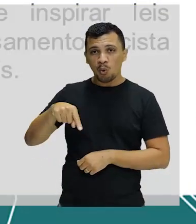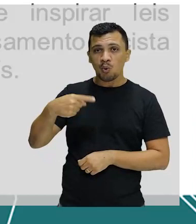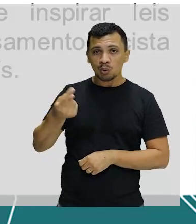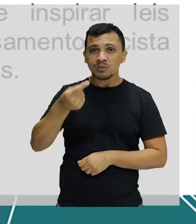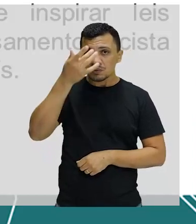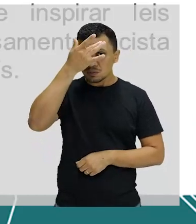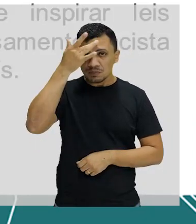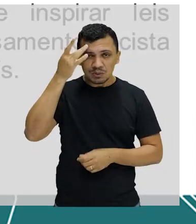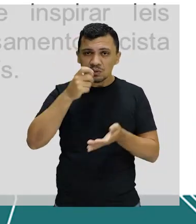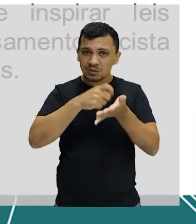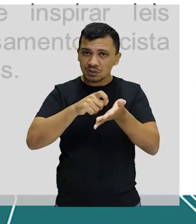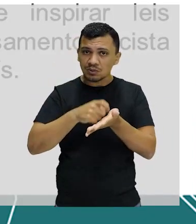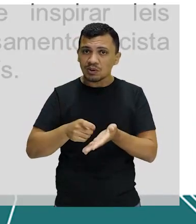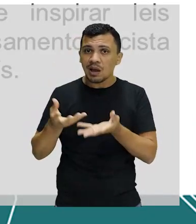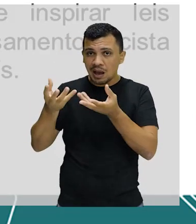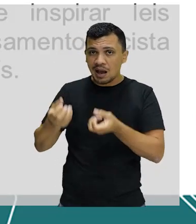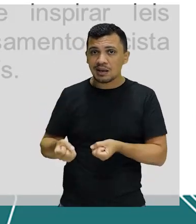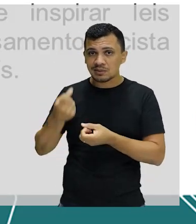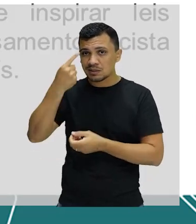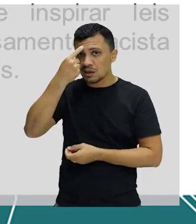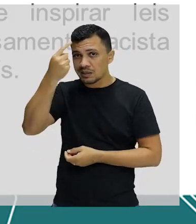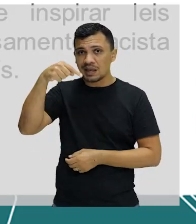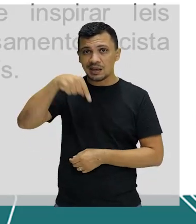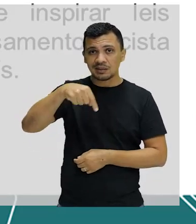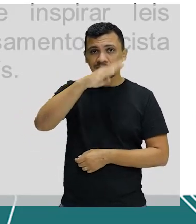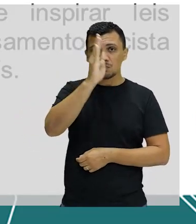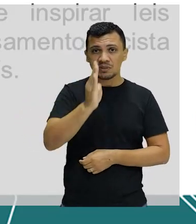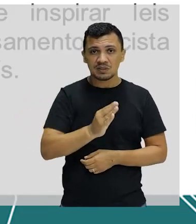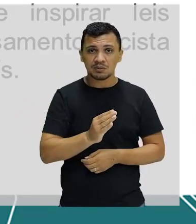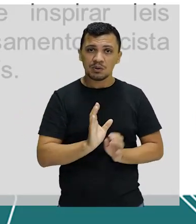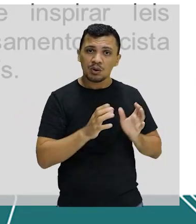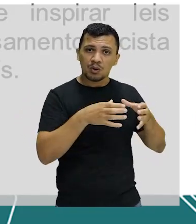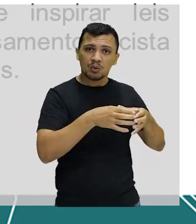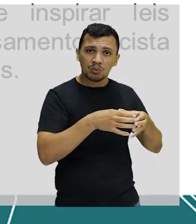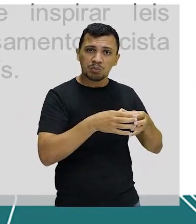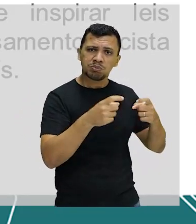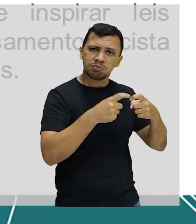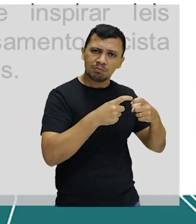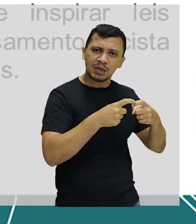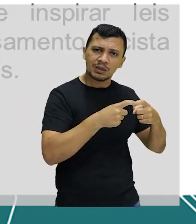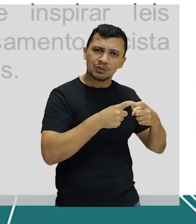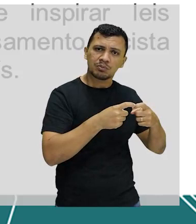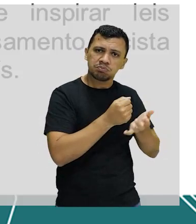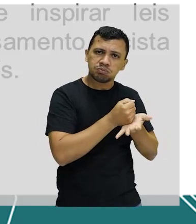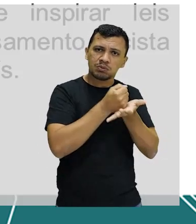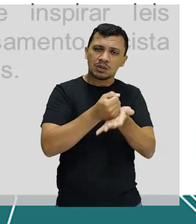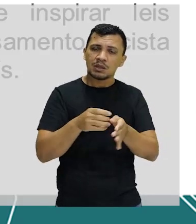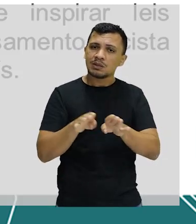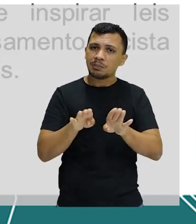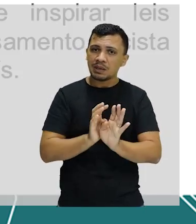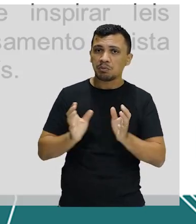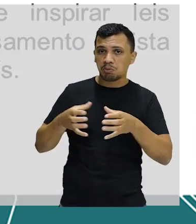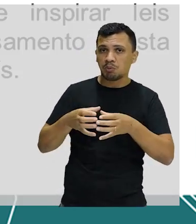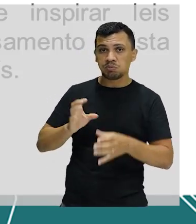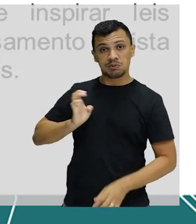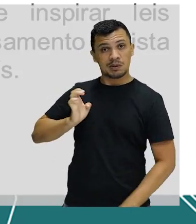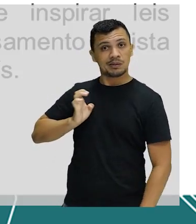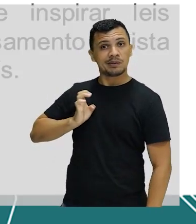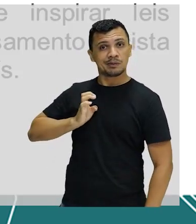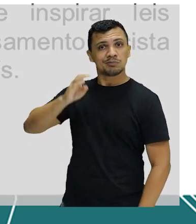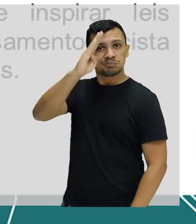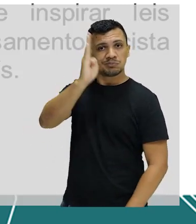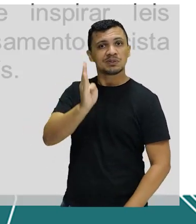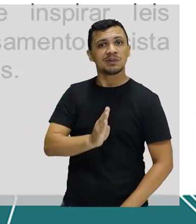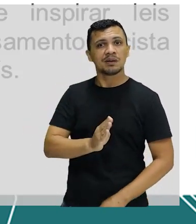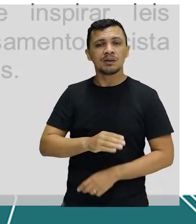essa ideia aqui no Brasil, com apoio de médicos, membros da classe média e também da elite brasileira. Esse